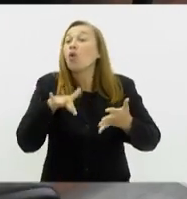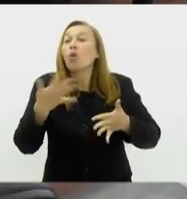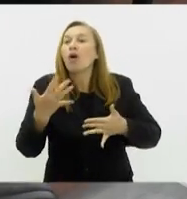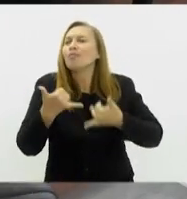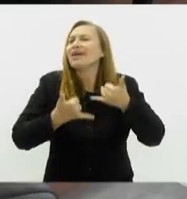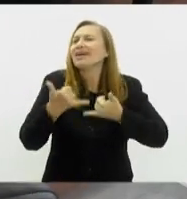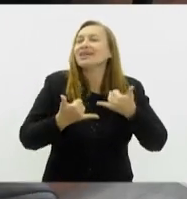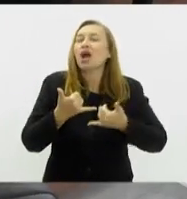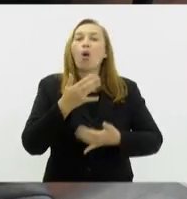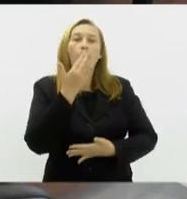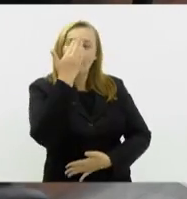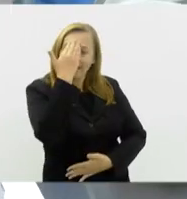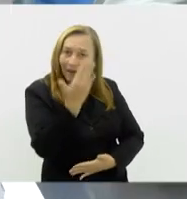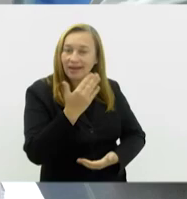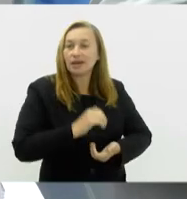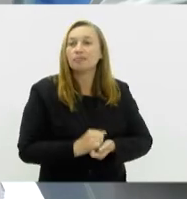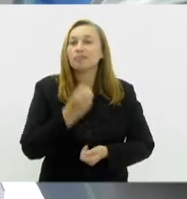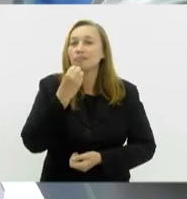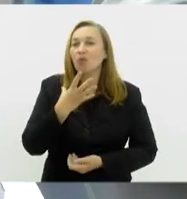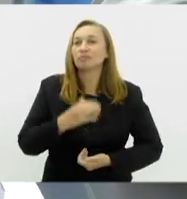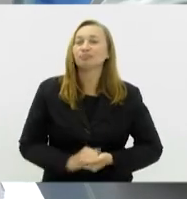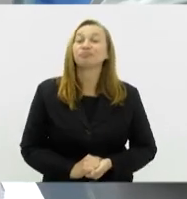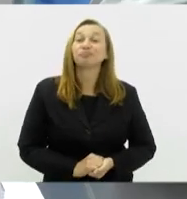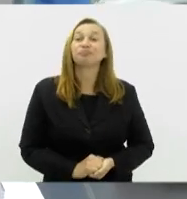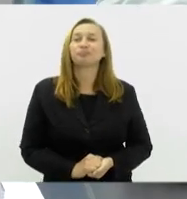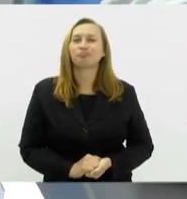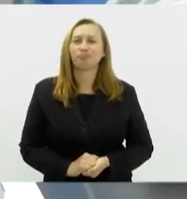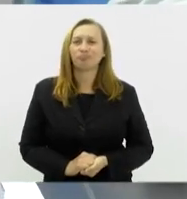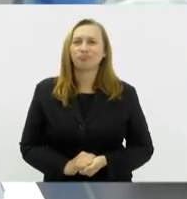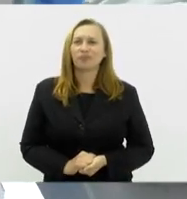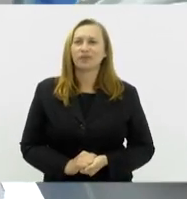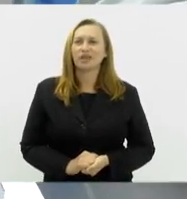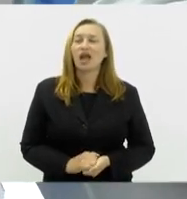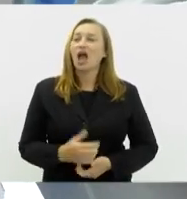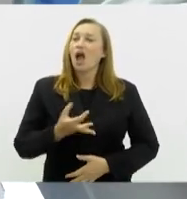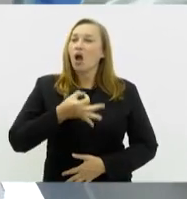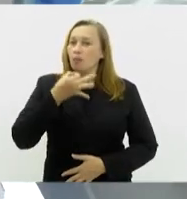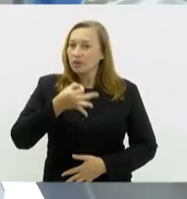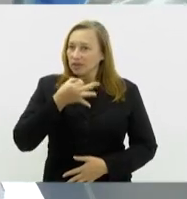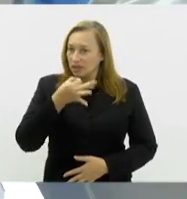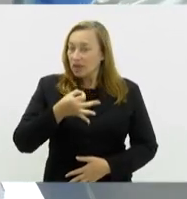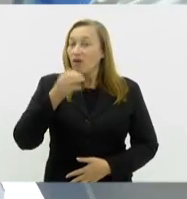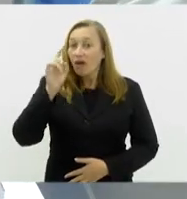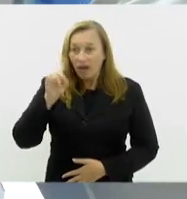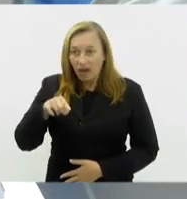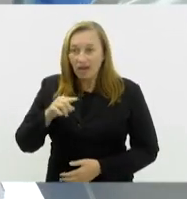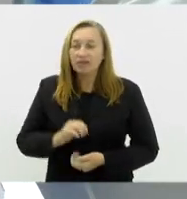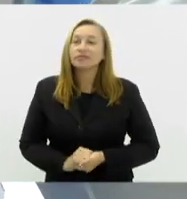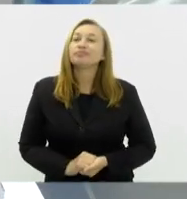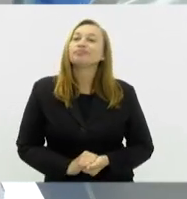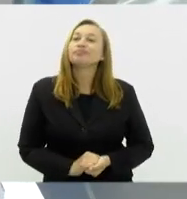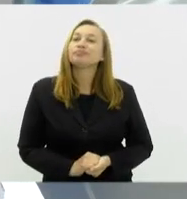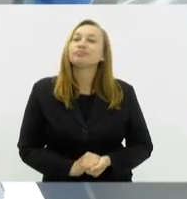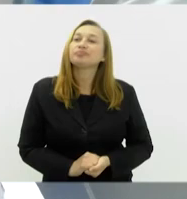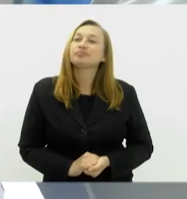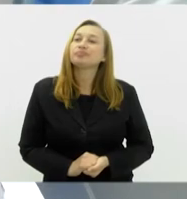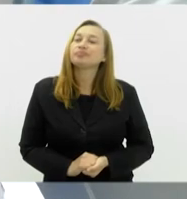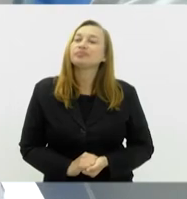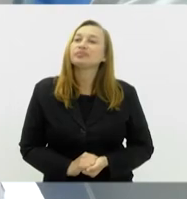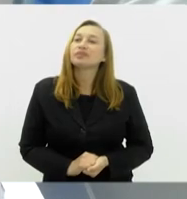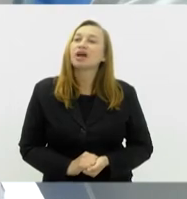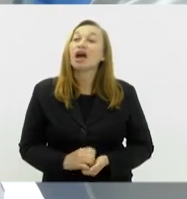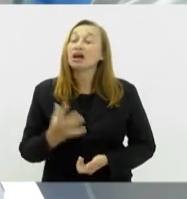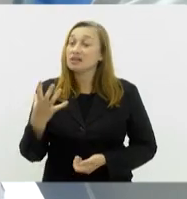muito obrigada bom b o a minha sugestão é acatar a